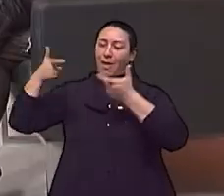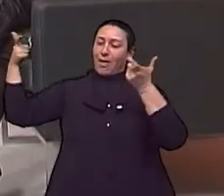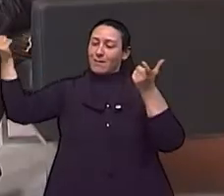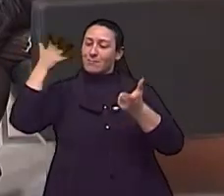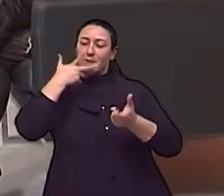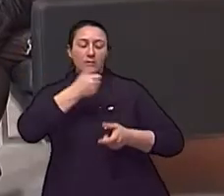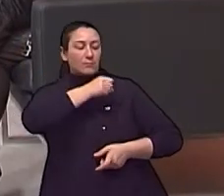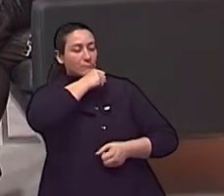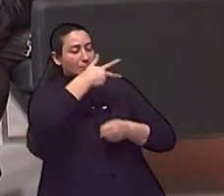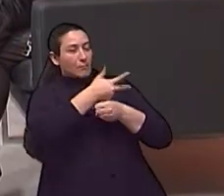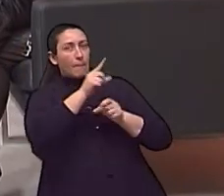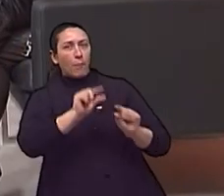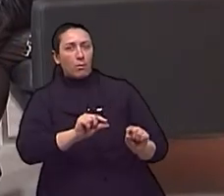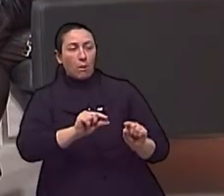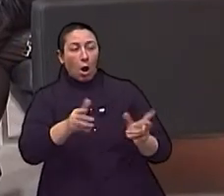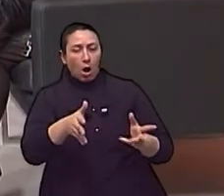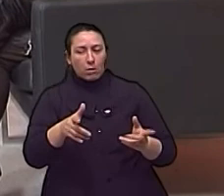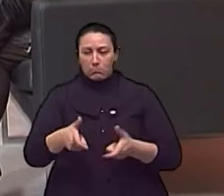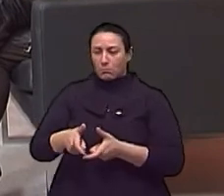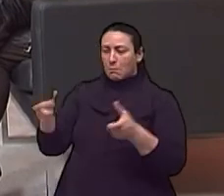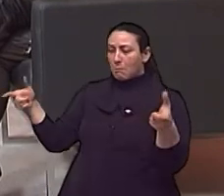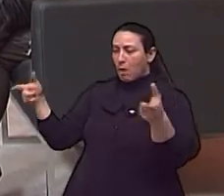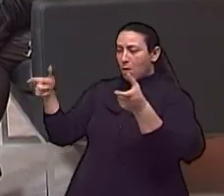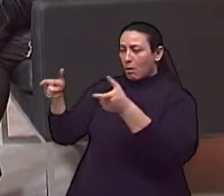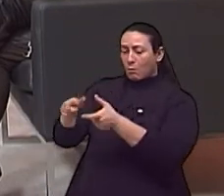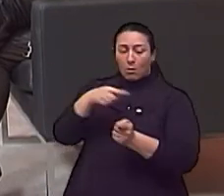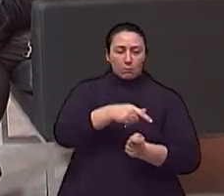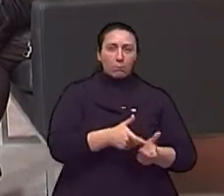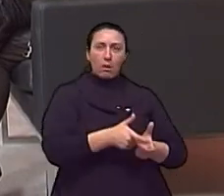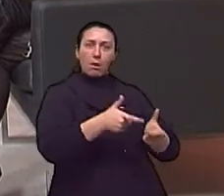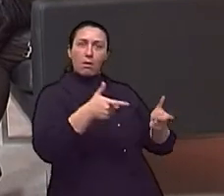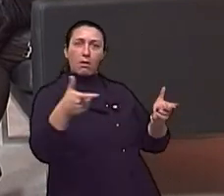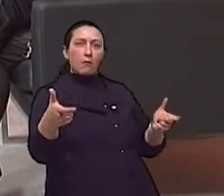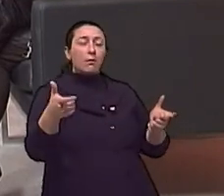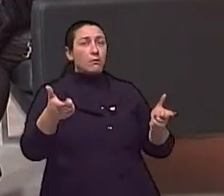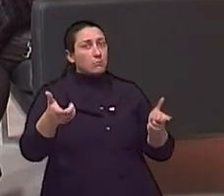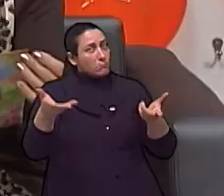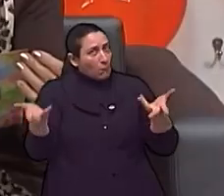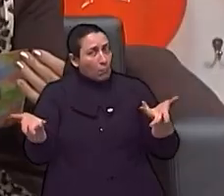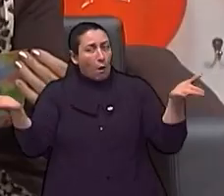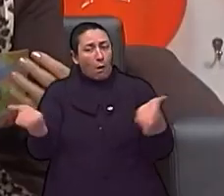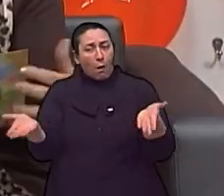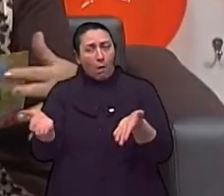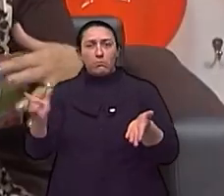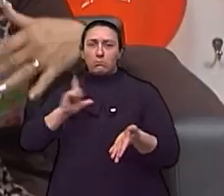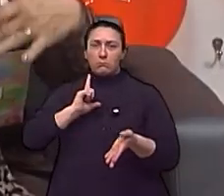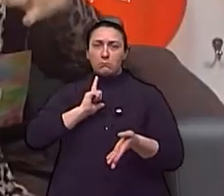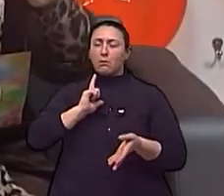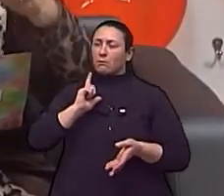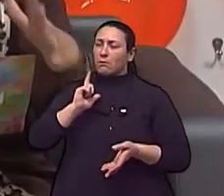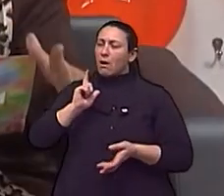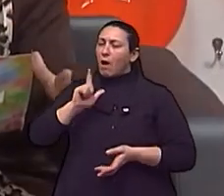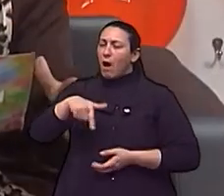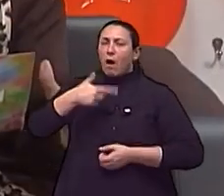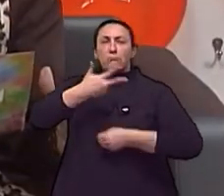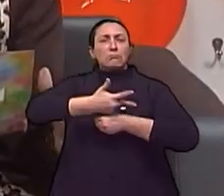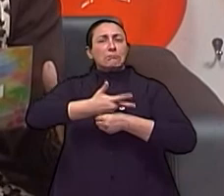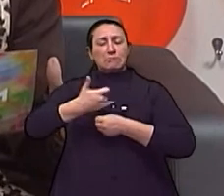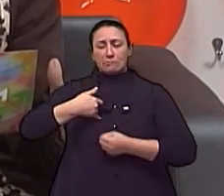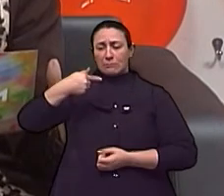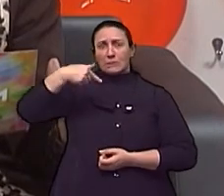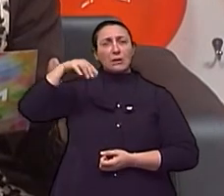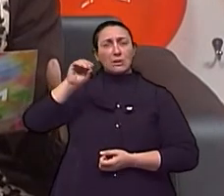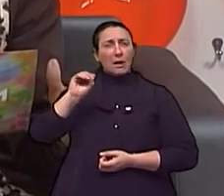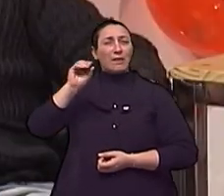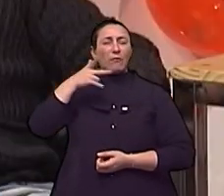faixa etária que se morria antes 60 70 diz assim um velho de 70 agora a gente diz assim só tô chegando Você